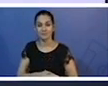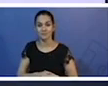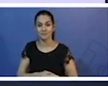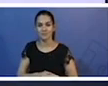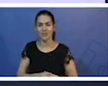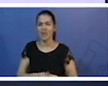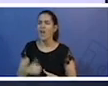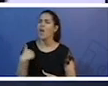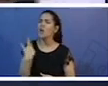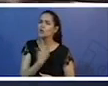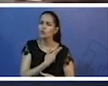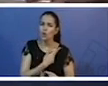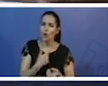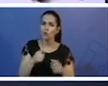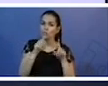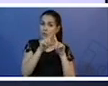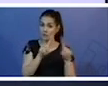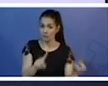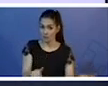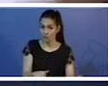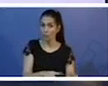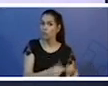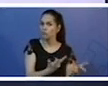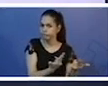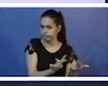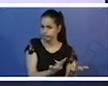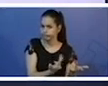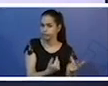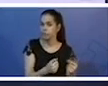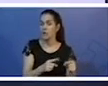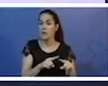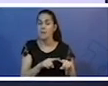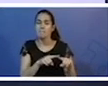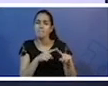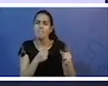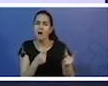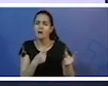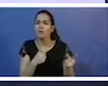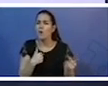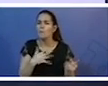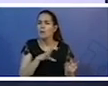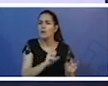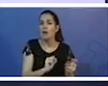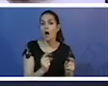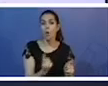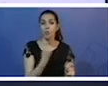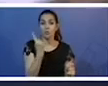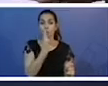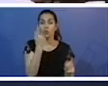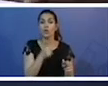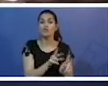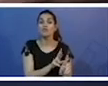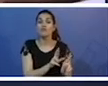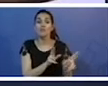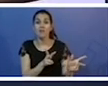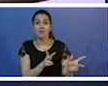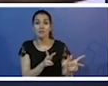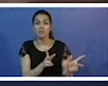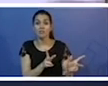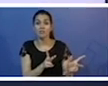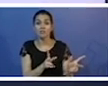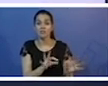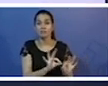É o nosso mesmo triângulo, só que ao invés de eu pegar essa altura, eu estou pegando